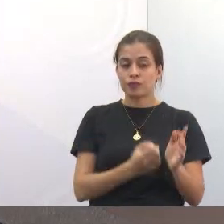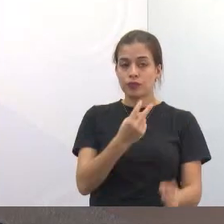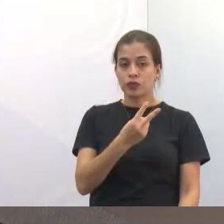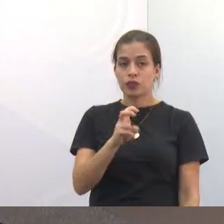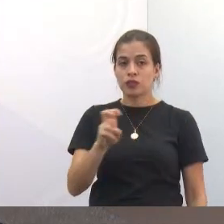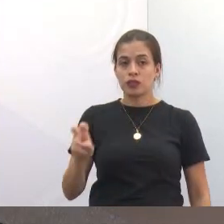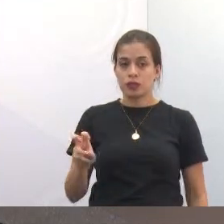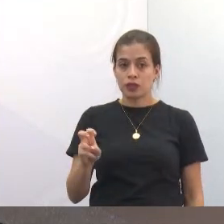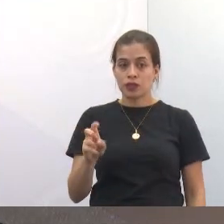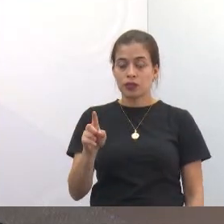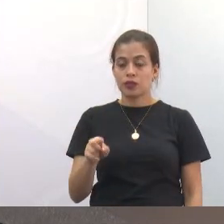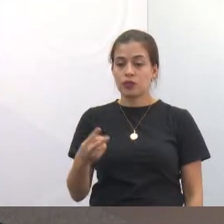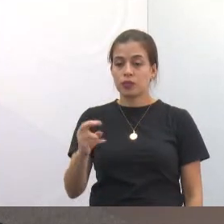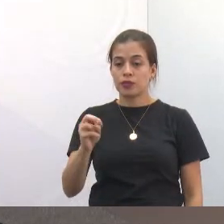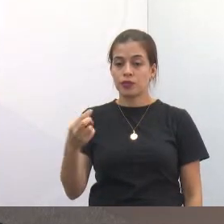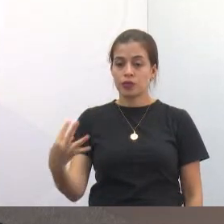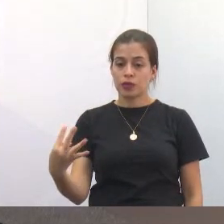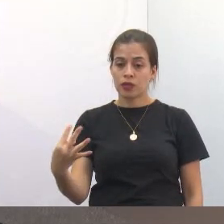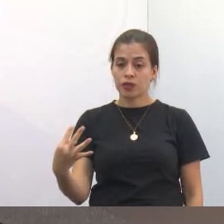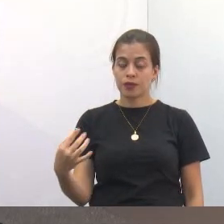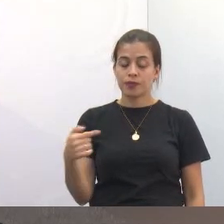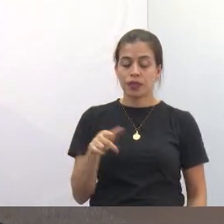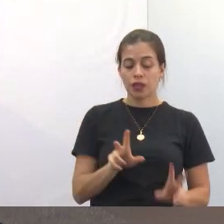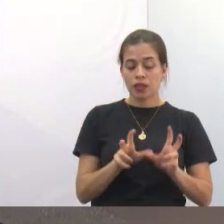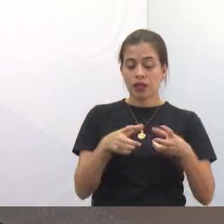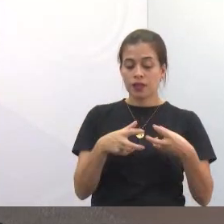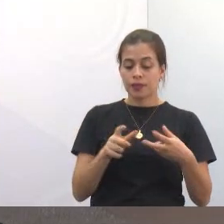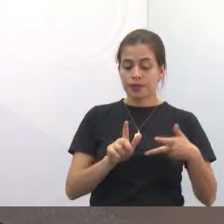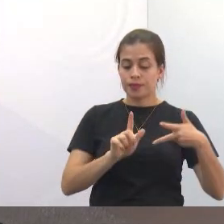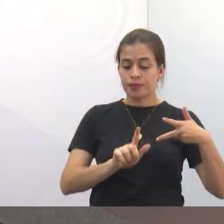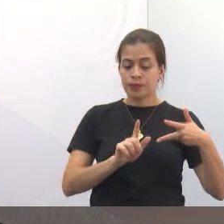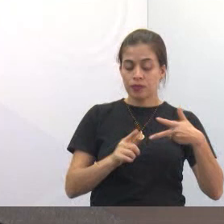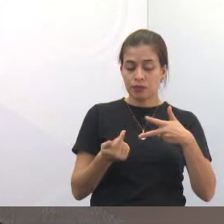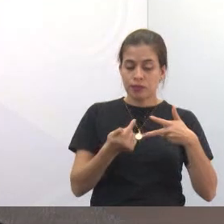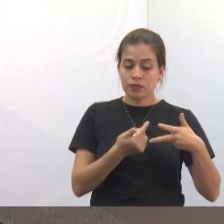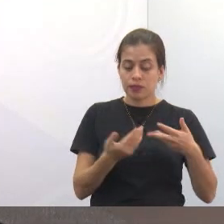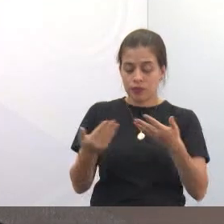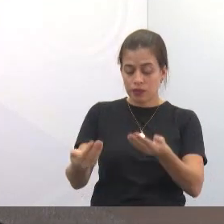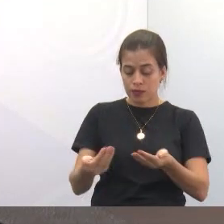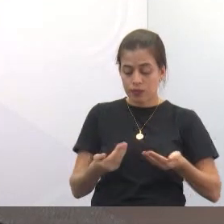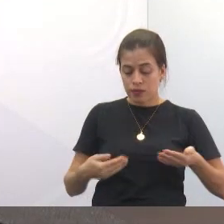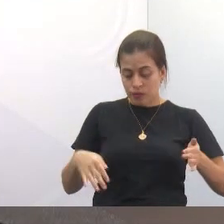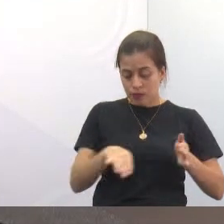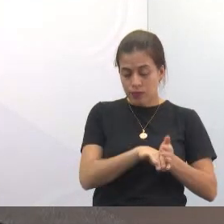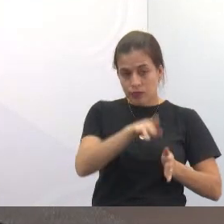255/2024 dessa Casa Legislativa, adotada em 13 de junho de 2024, recebido nesta